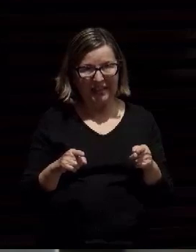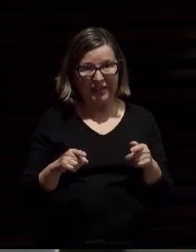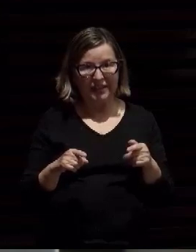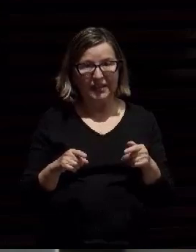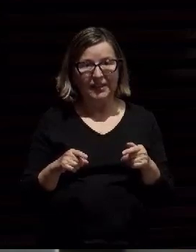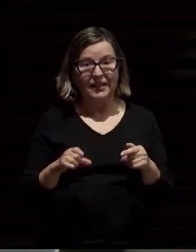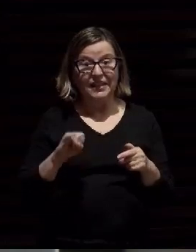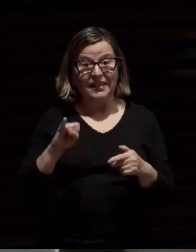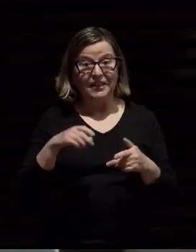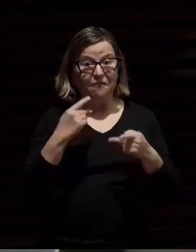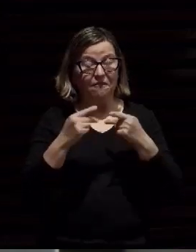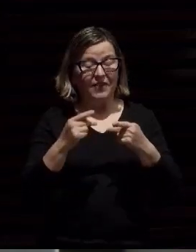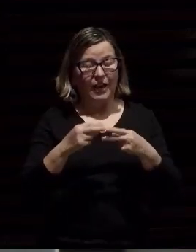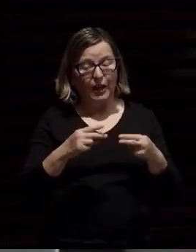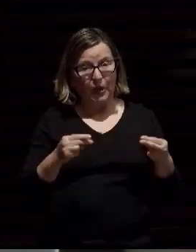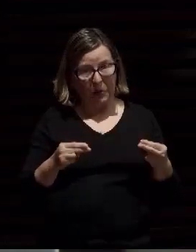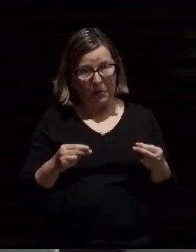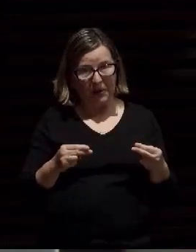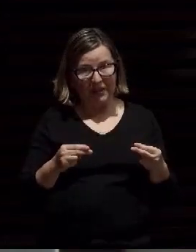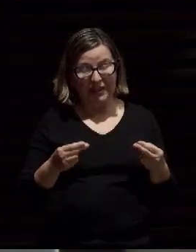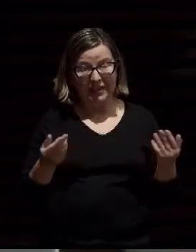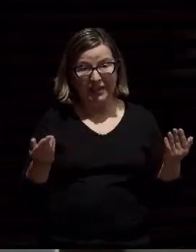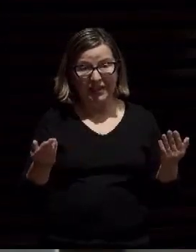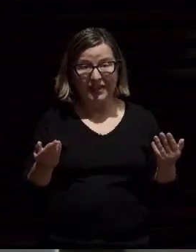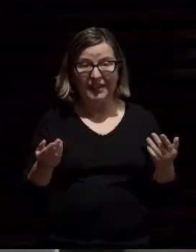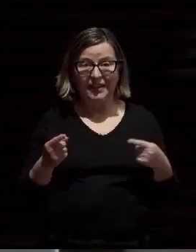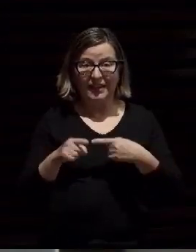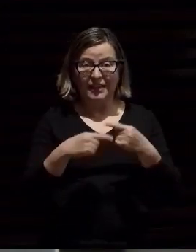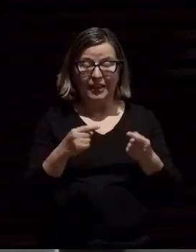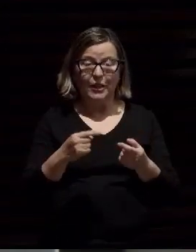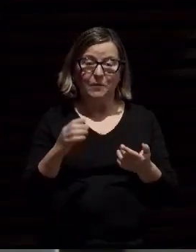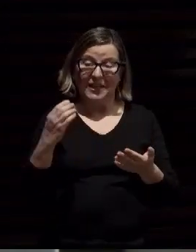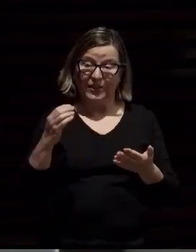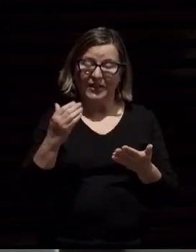é verdadeira em sua linguagem de modo coloquial.